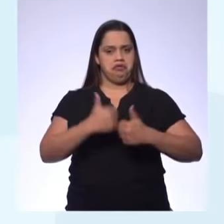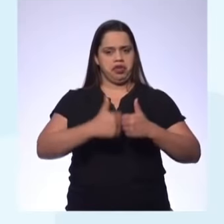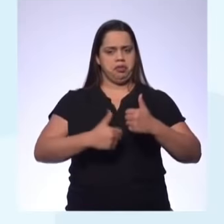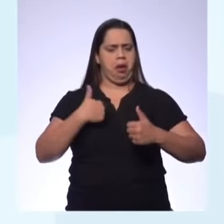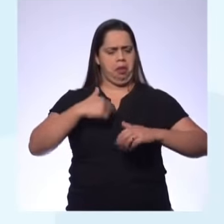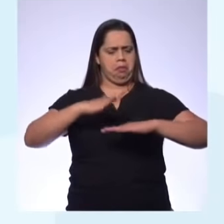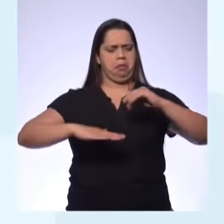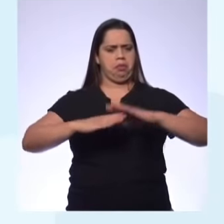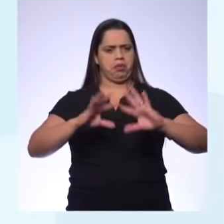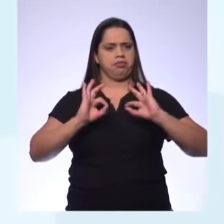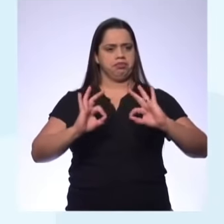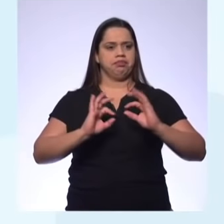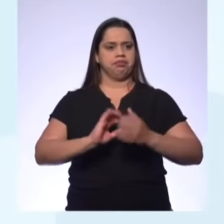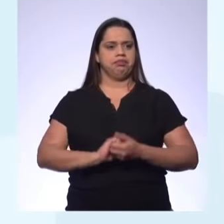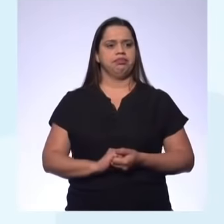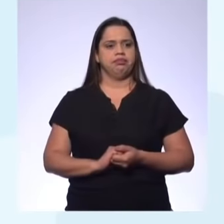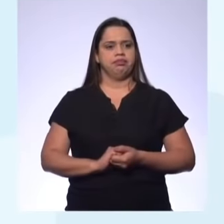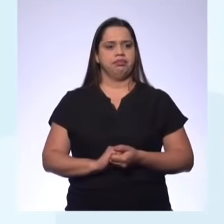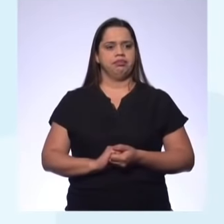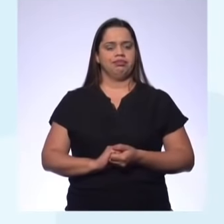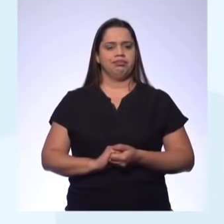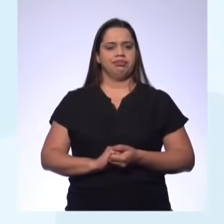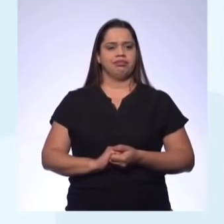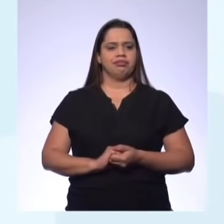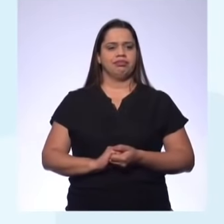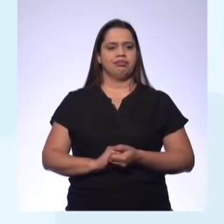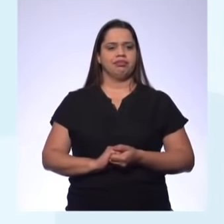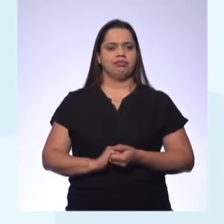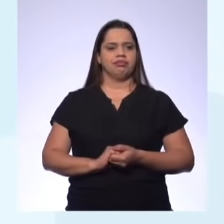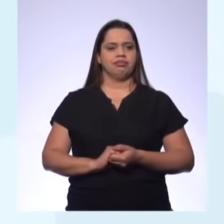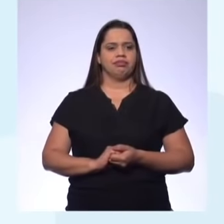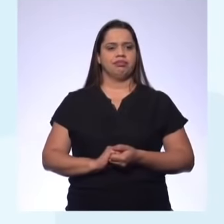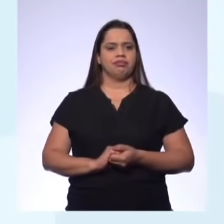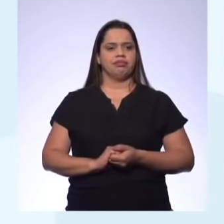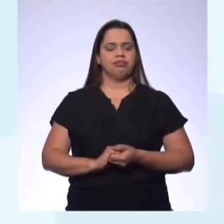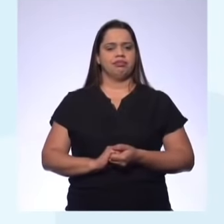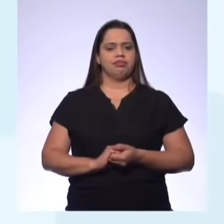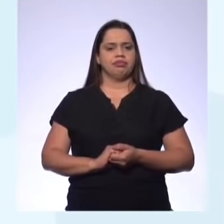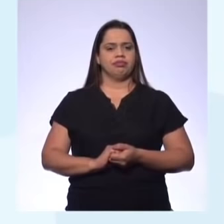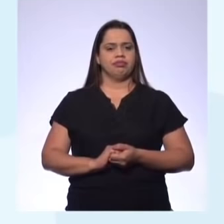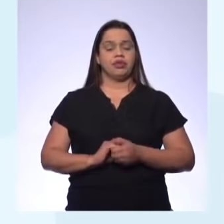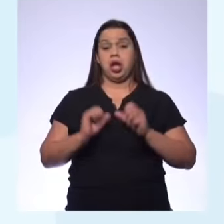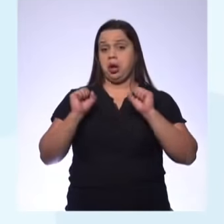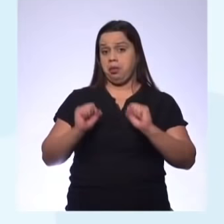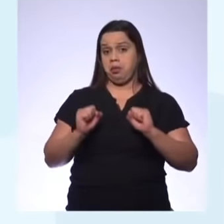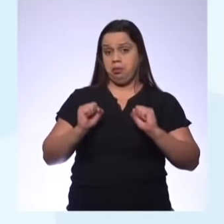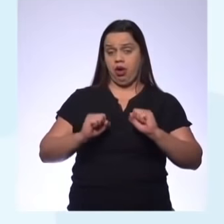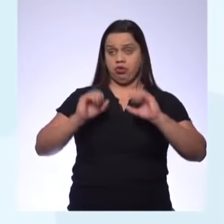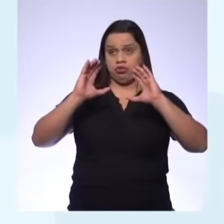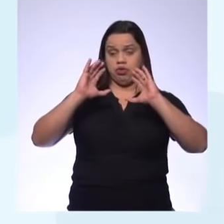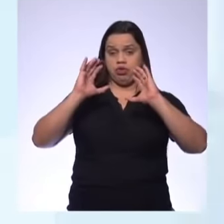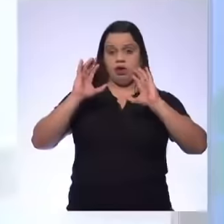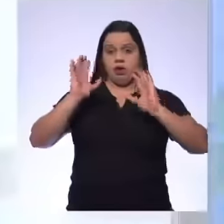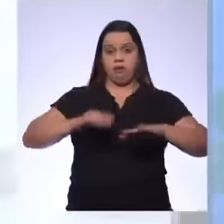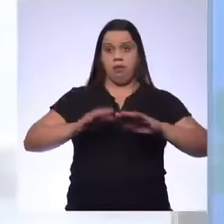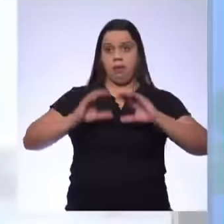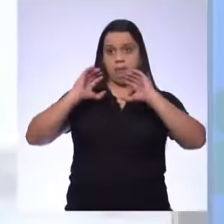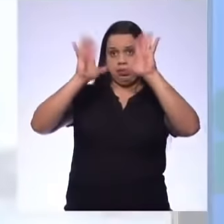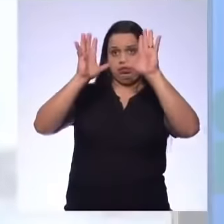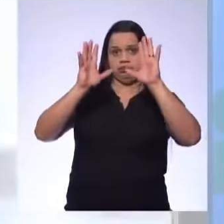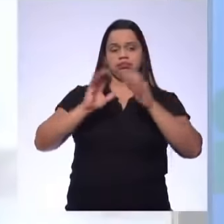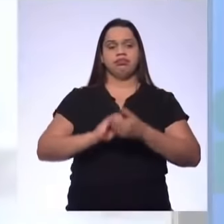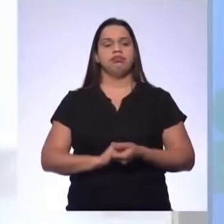futebol play basquetebol sei jogar fui o basquete ou eu posso jogar basquete viram que ali